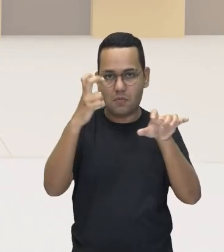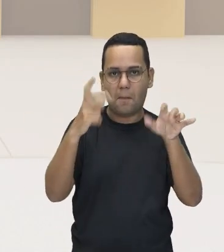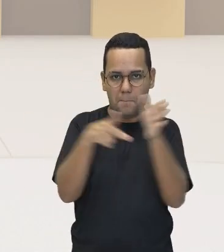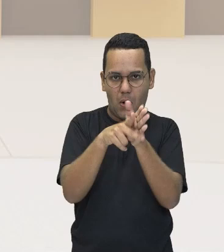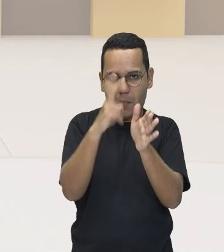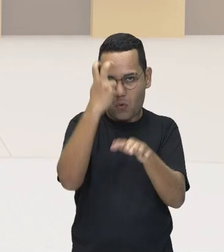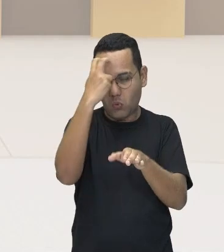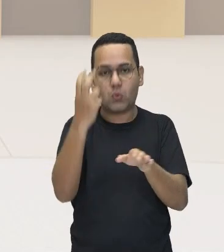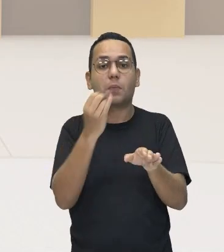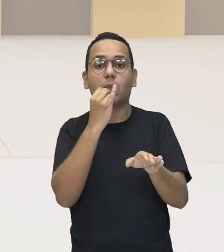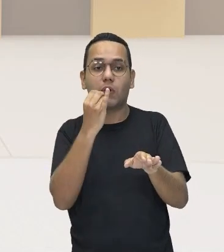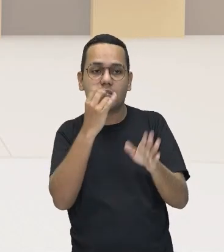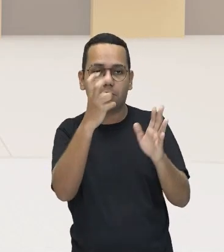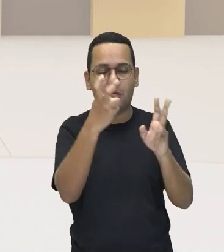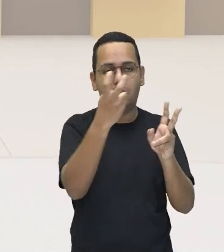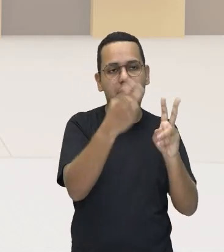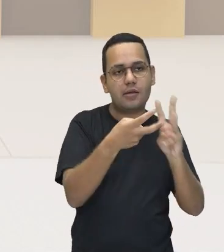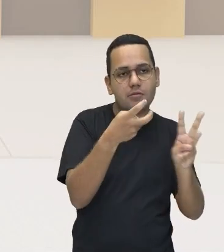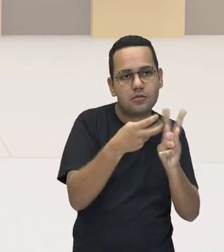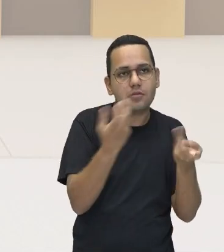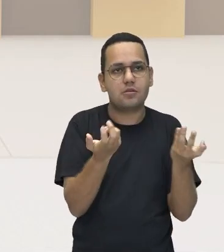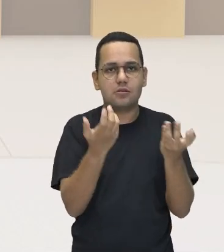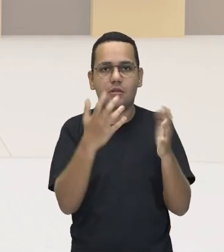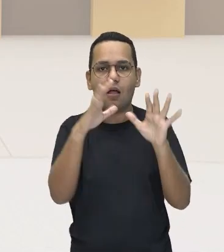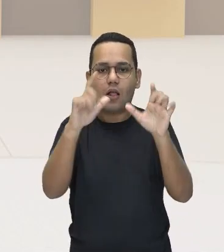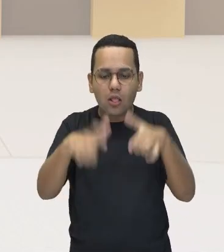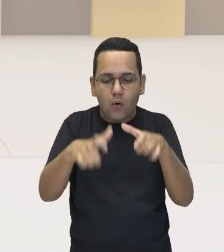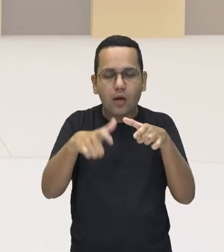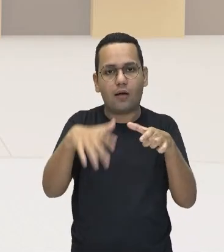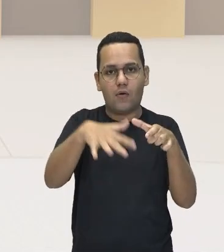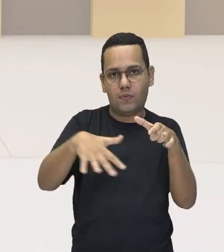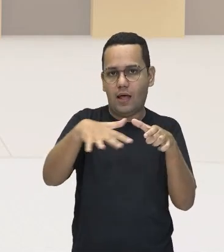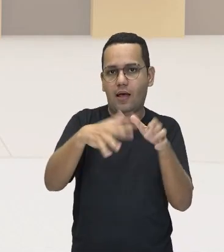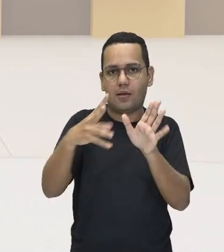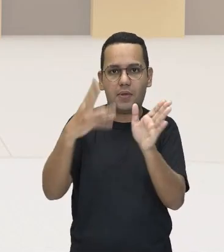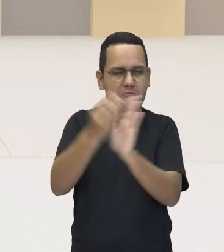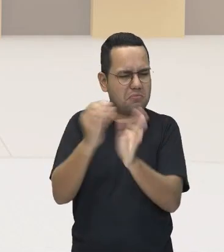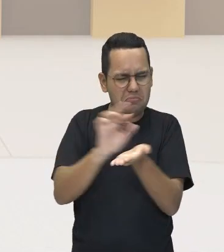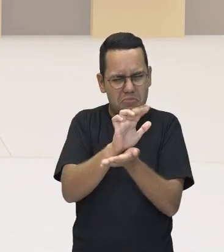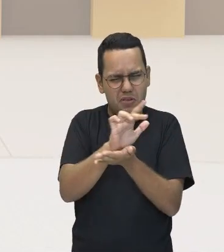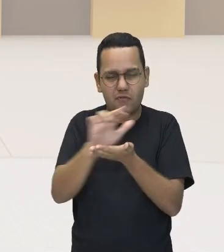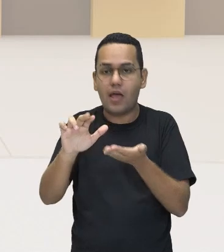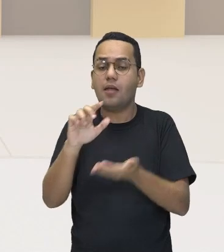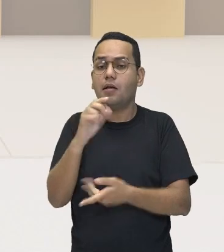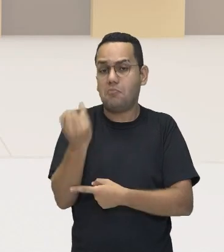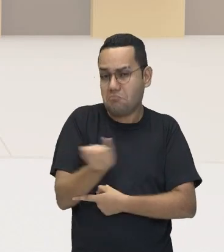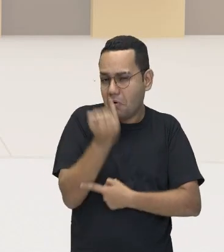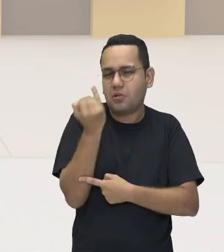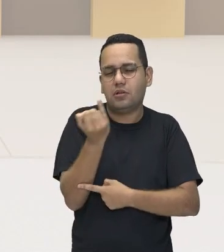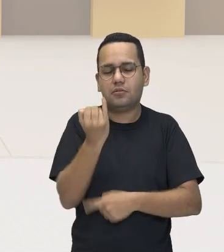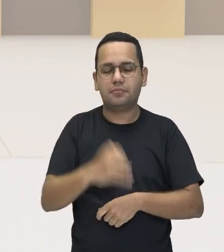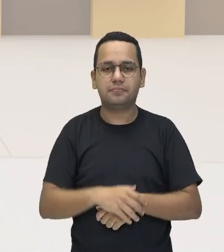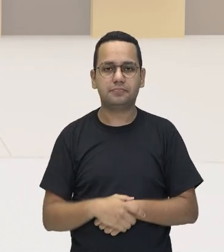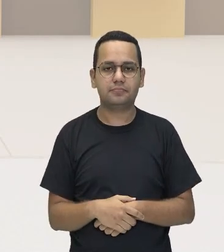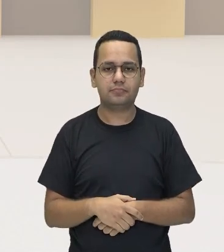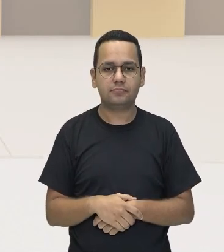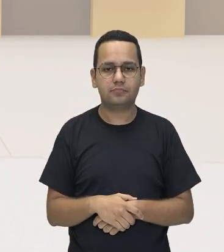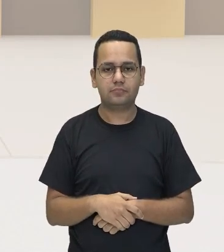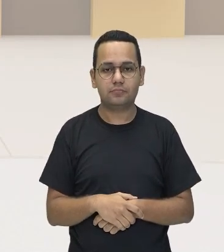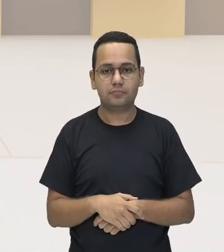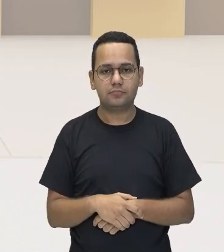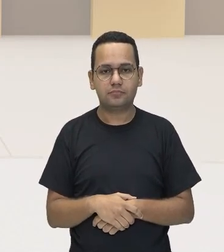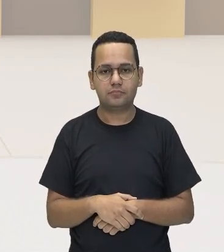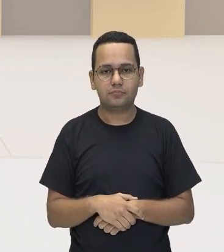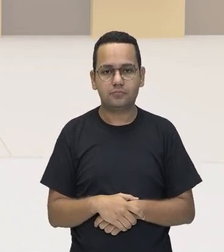e comunidades locais na região amazônica é super importante, ok? Quando